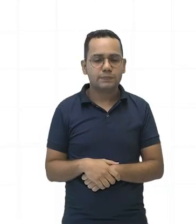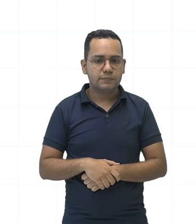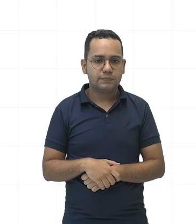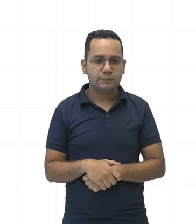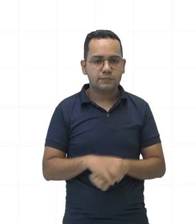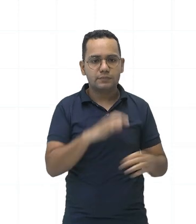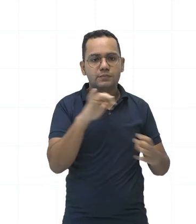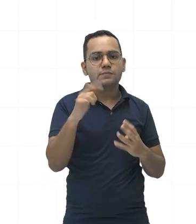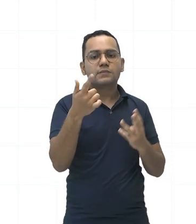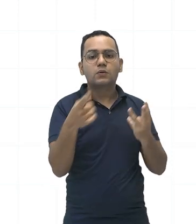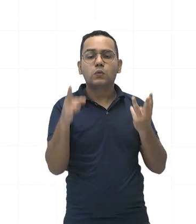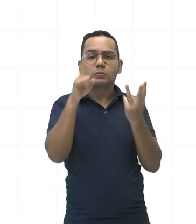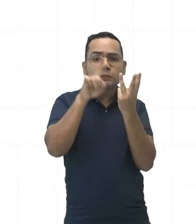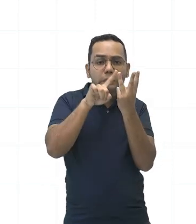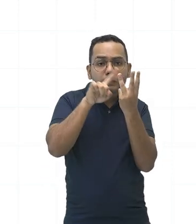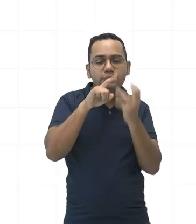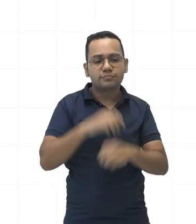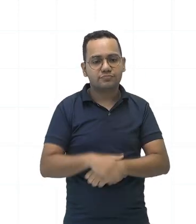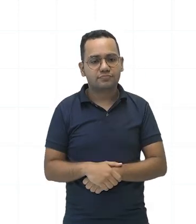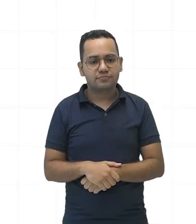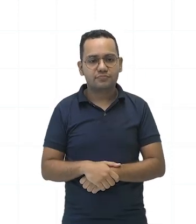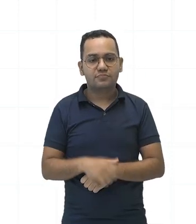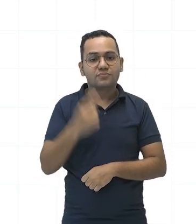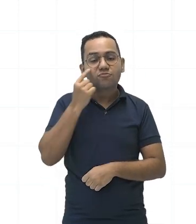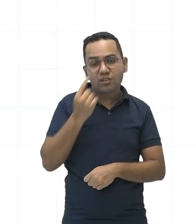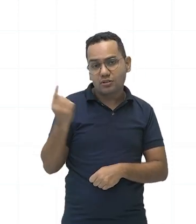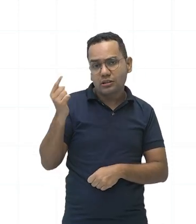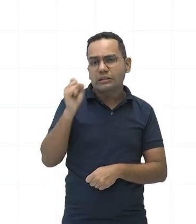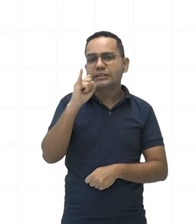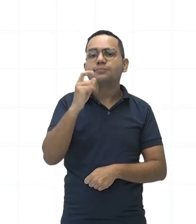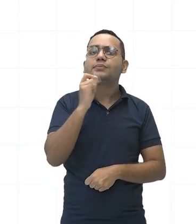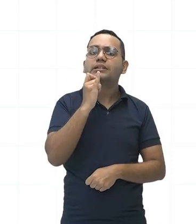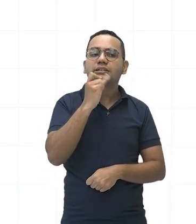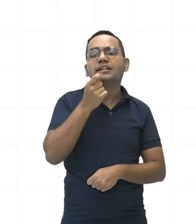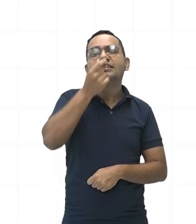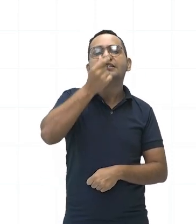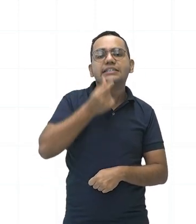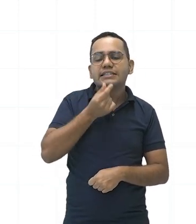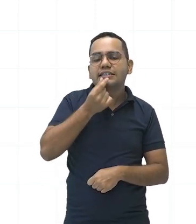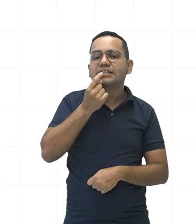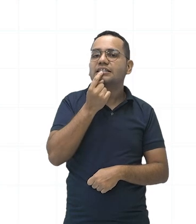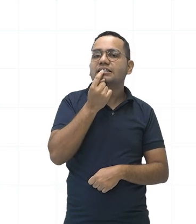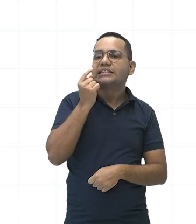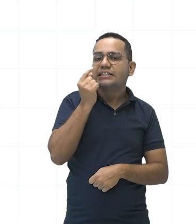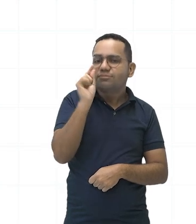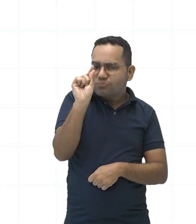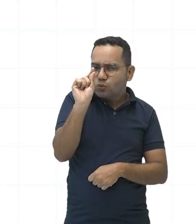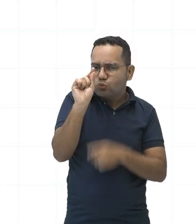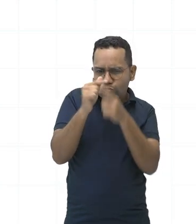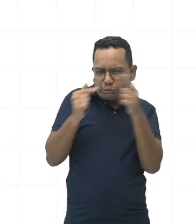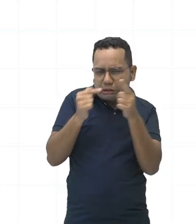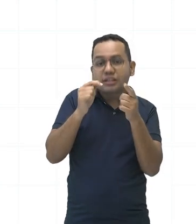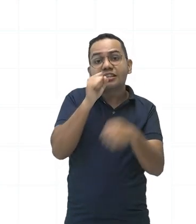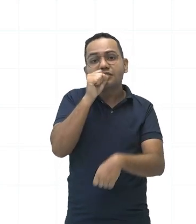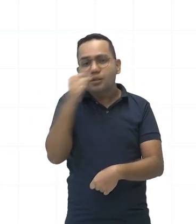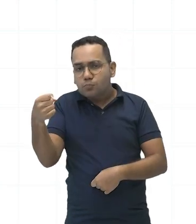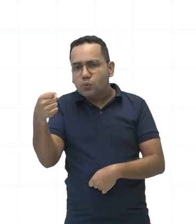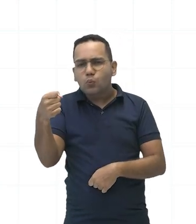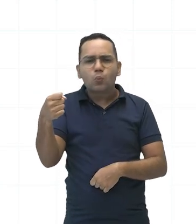outra situação. Mas, professora, se o dente quebrou pela metade, o que a gente faz?